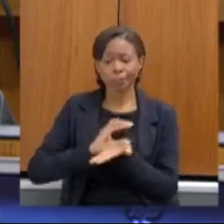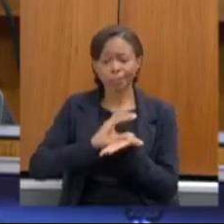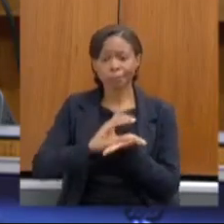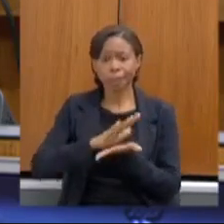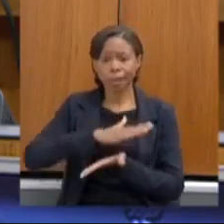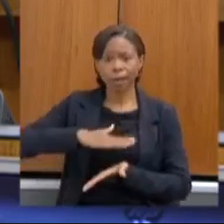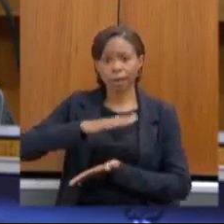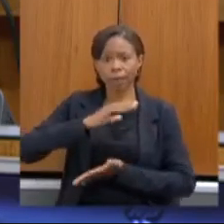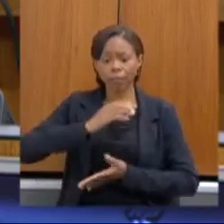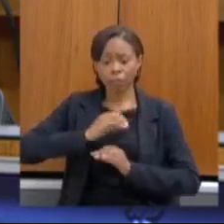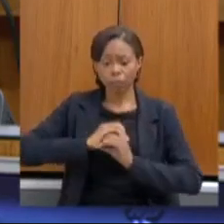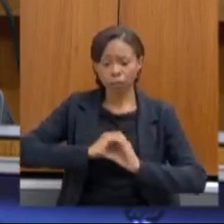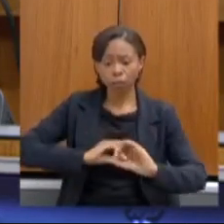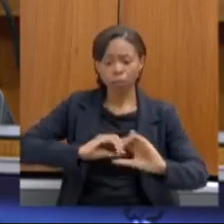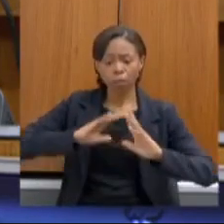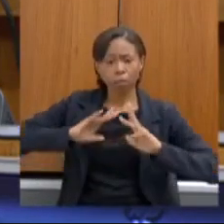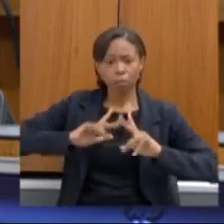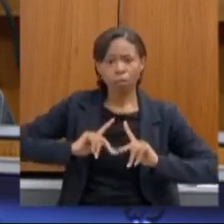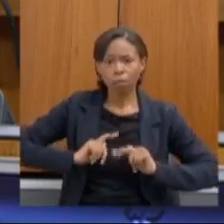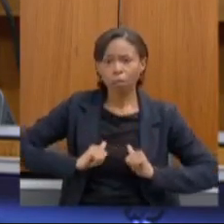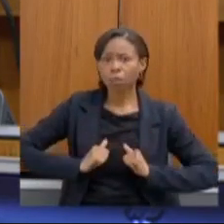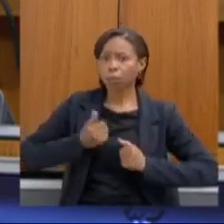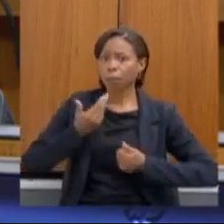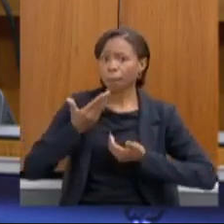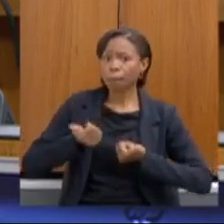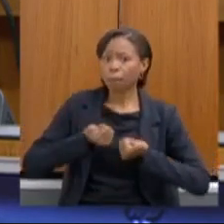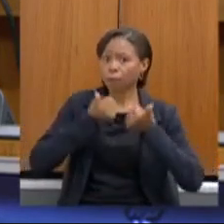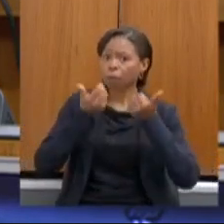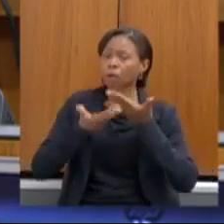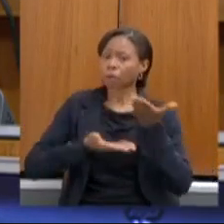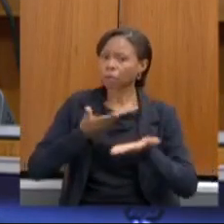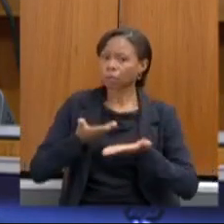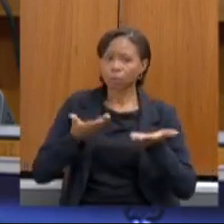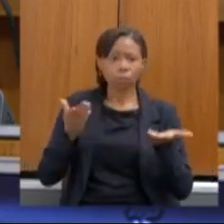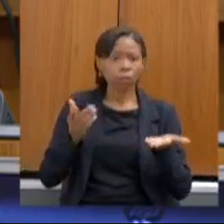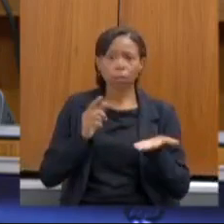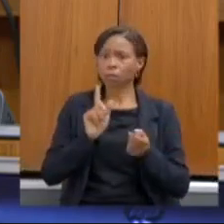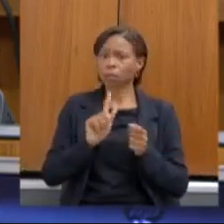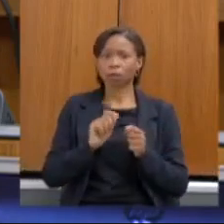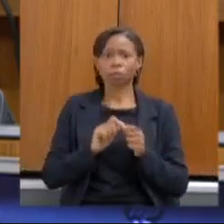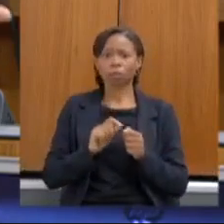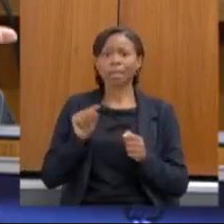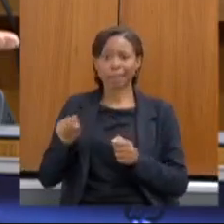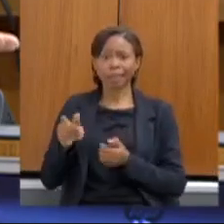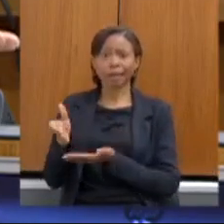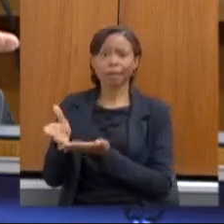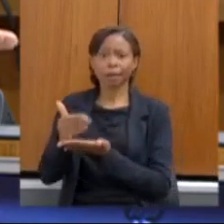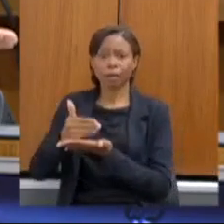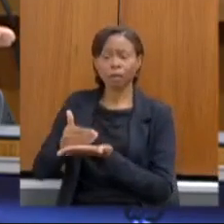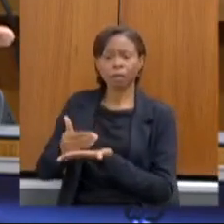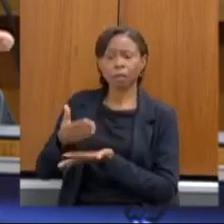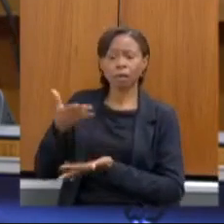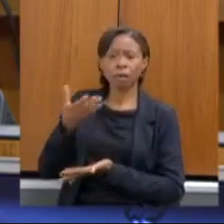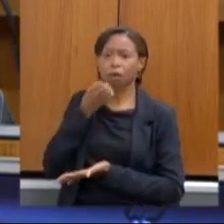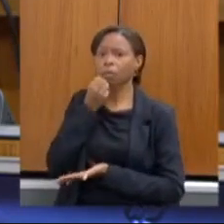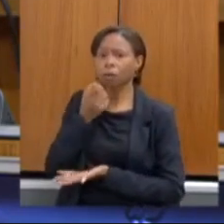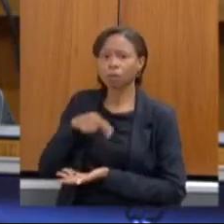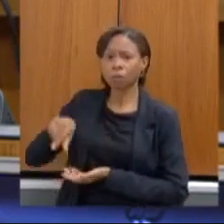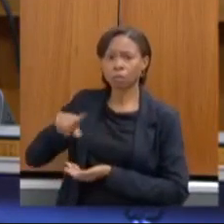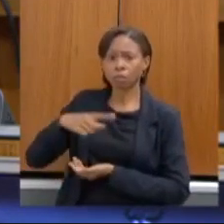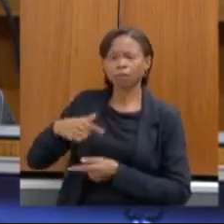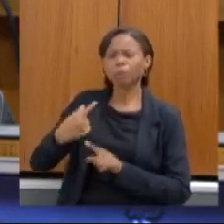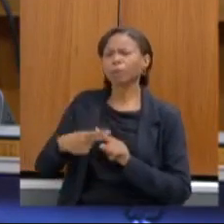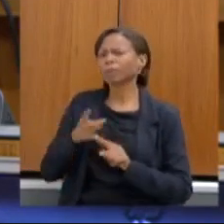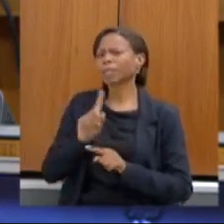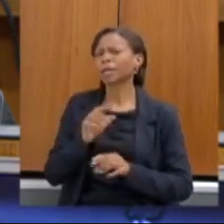área de saneamento e melhoria do atendimento não faz paga acionista mas de se discorda porque que não judicializou por que que não